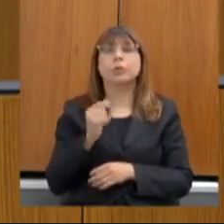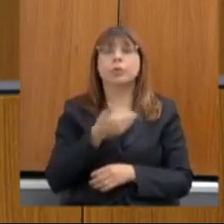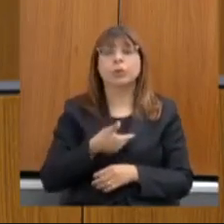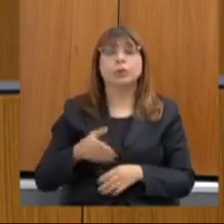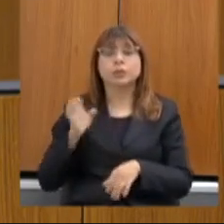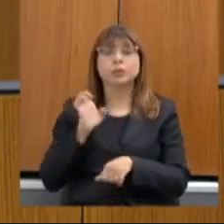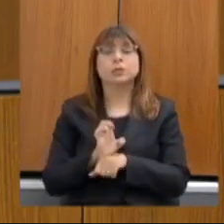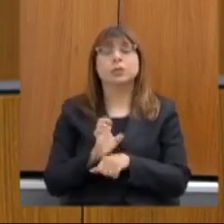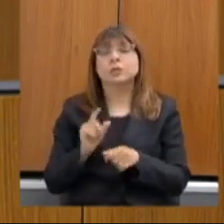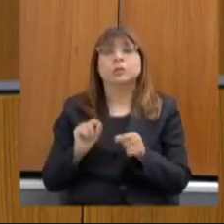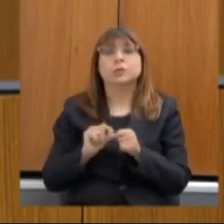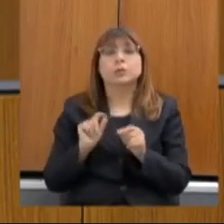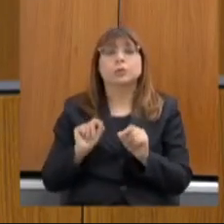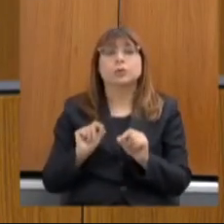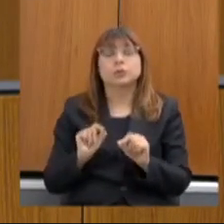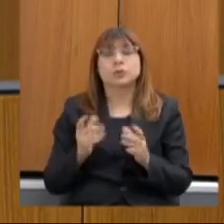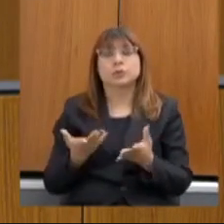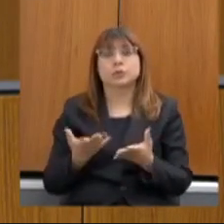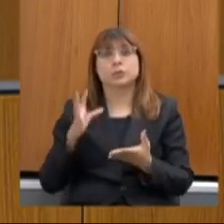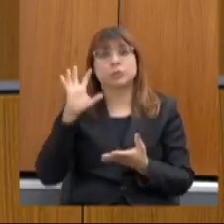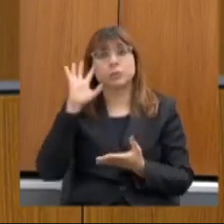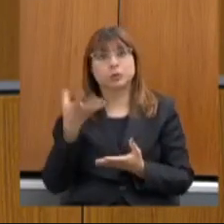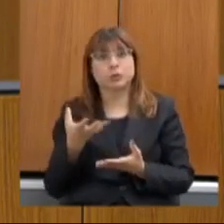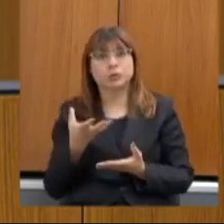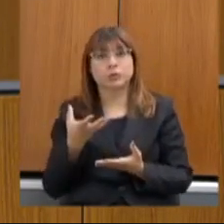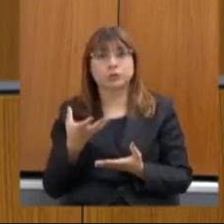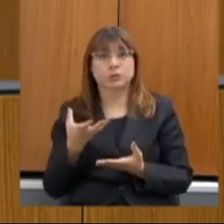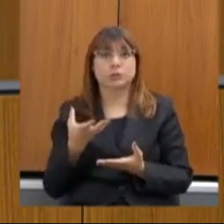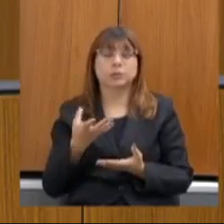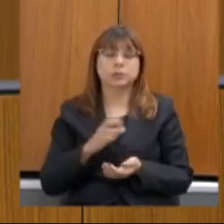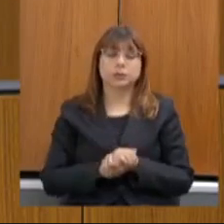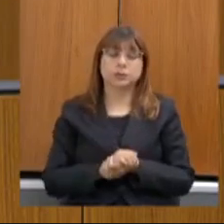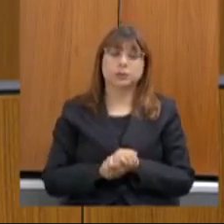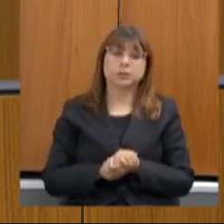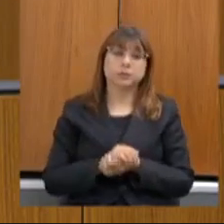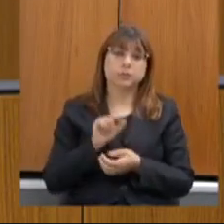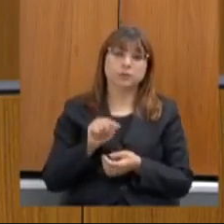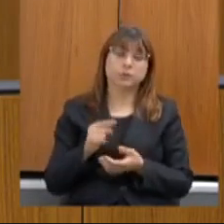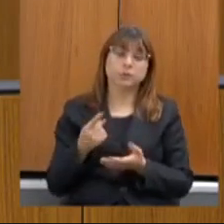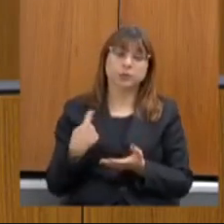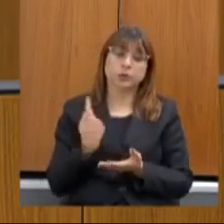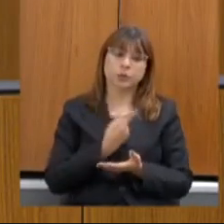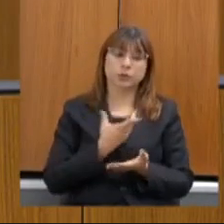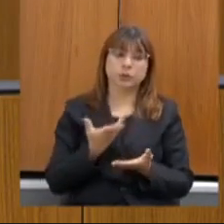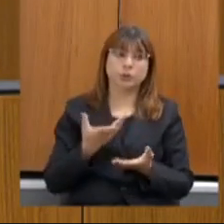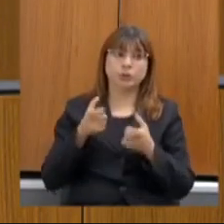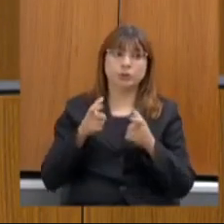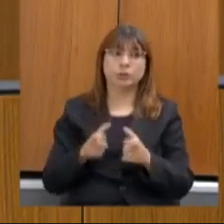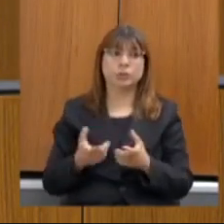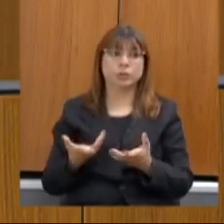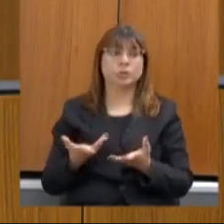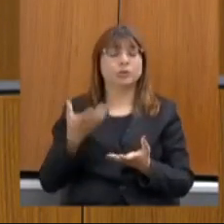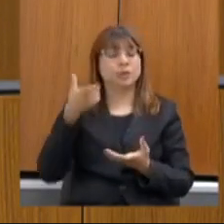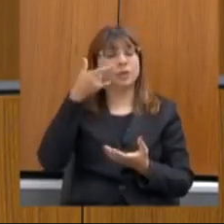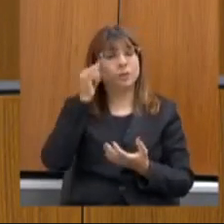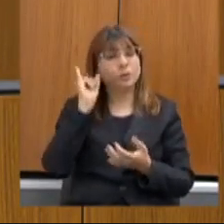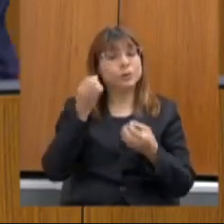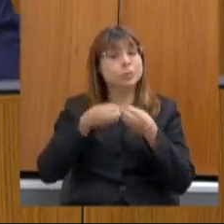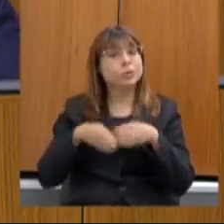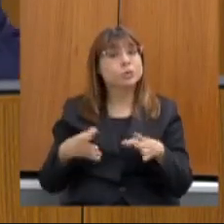estado em relação a este a essa decisão do tribunal de contas da União para o nosso setor não seja